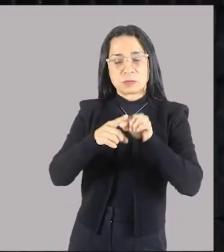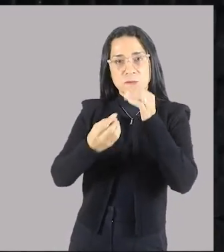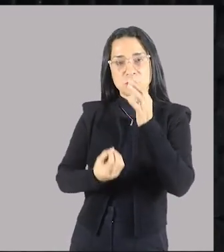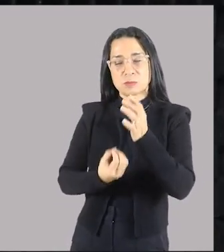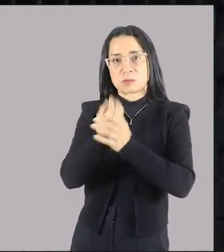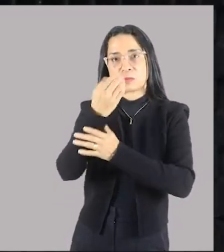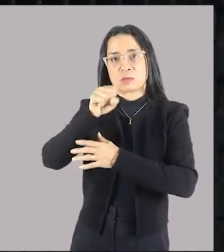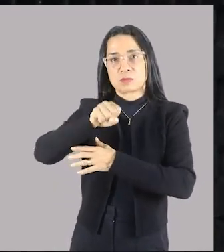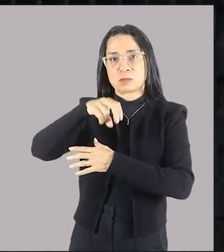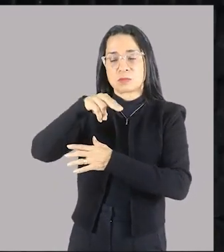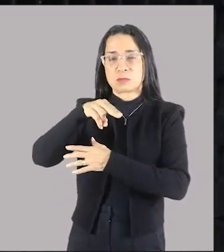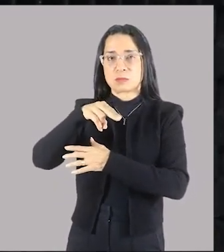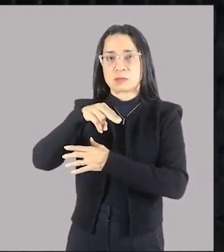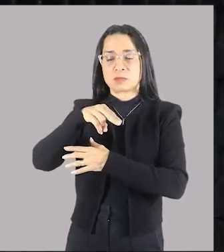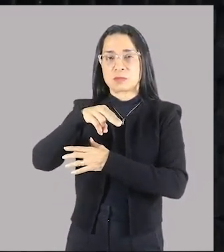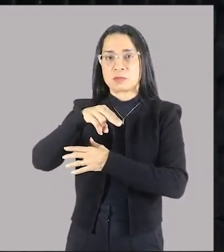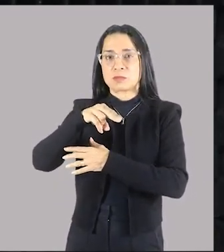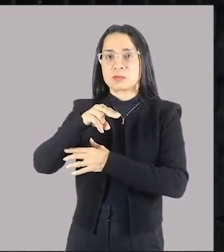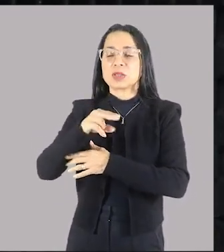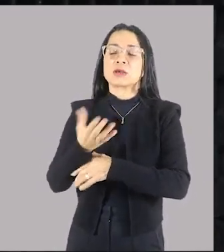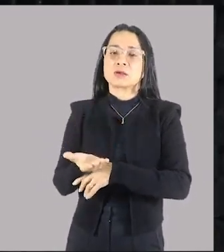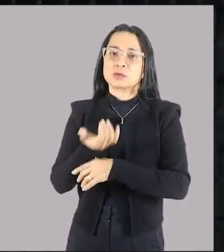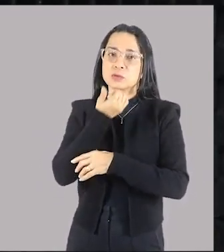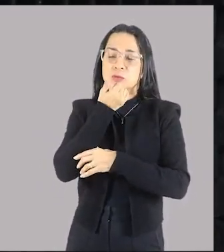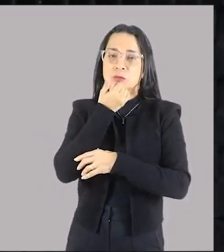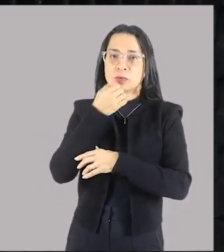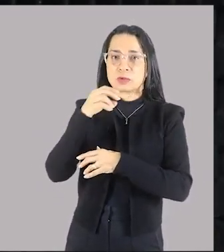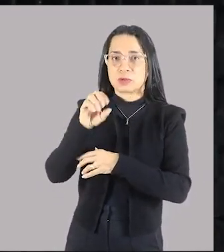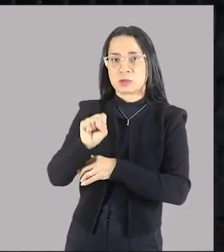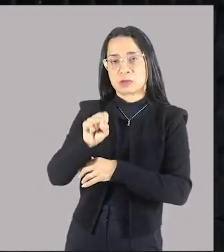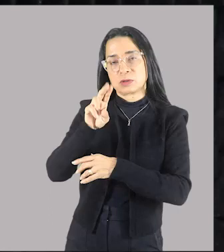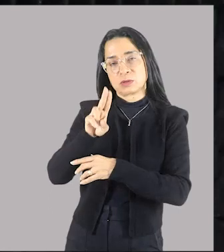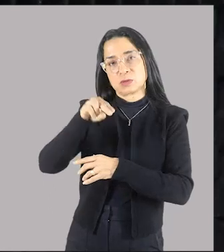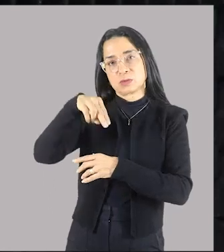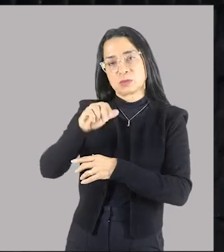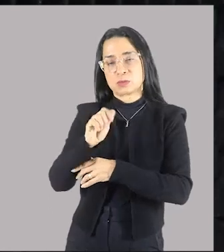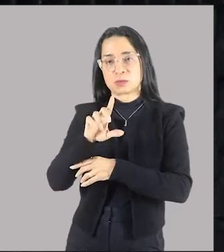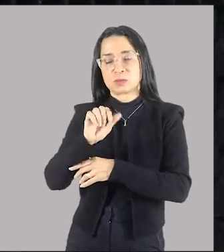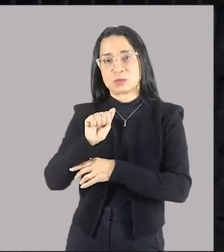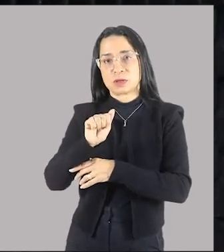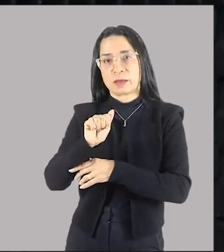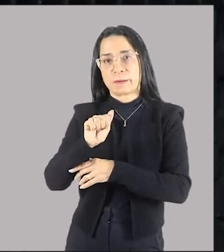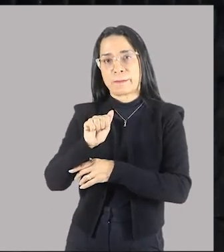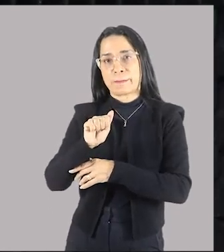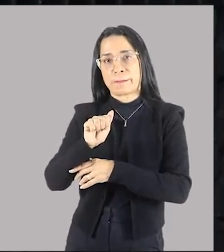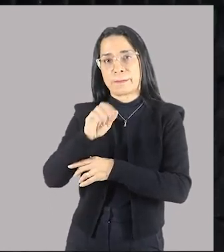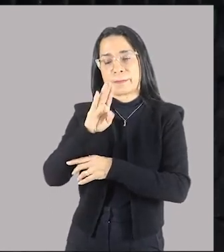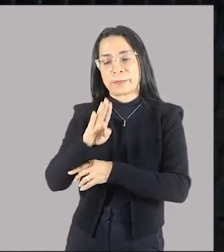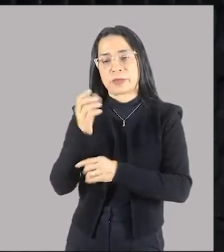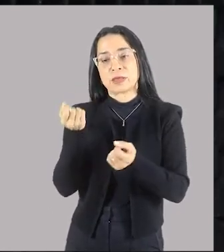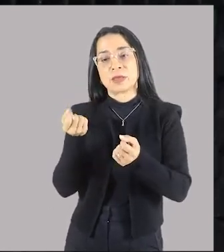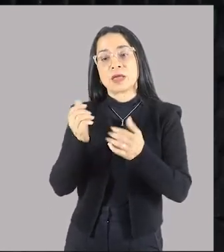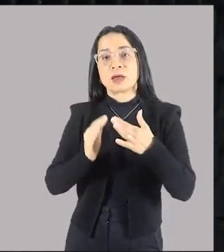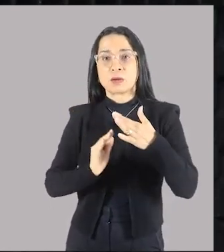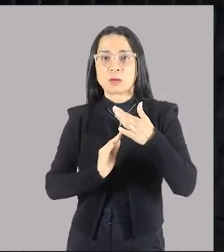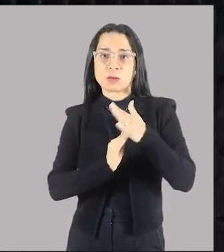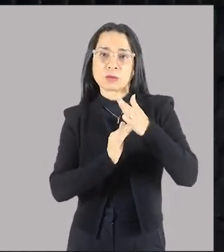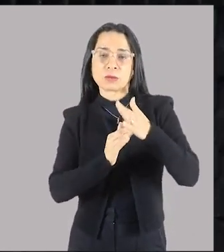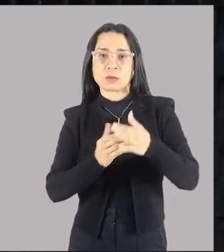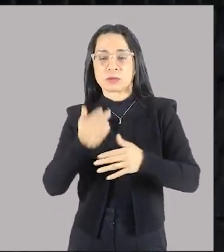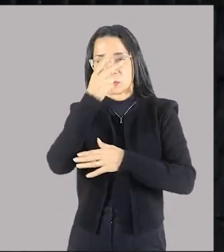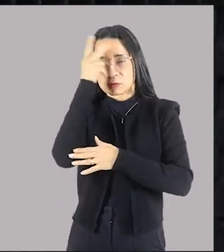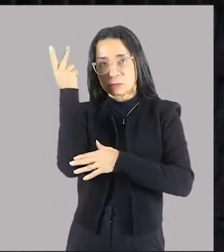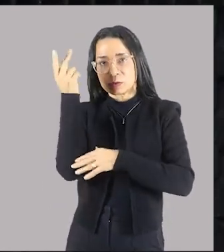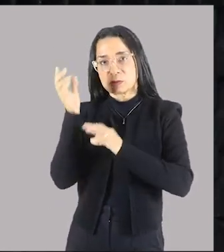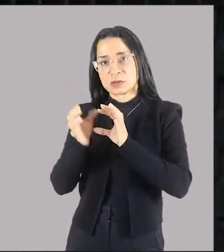cujo objetivo da SUNAB era justamente o quê? Controlar aquelas pessoas ligadas à classe empresarial,